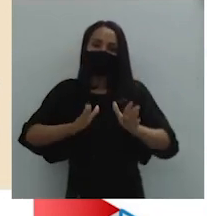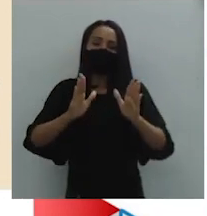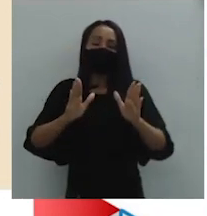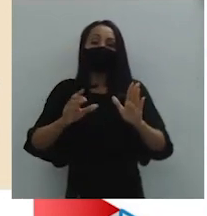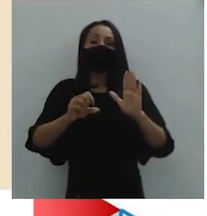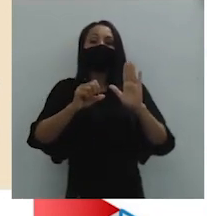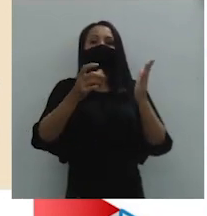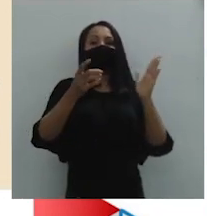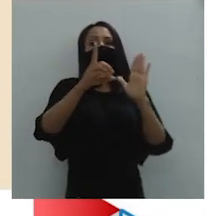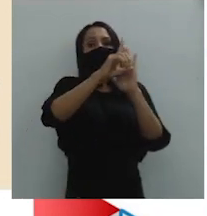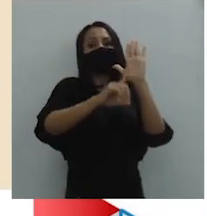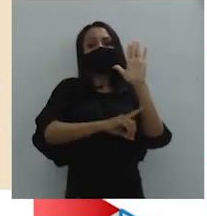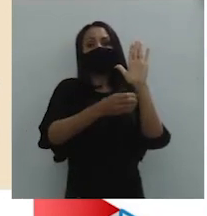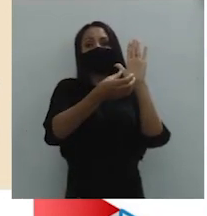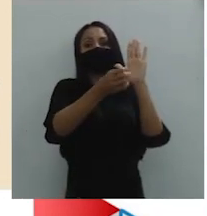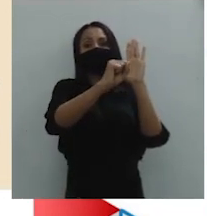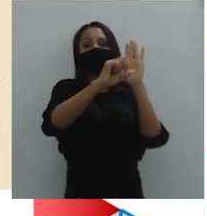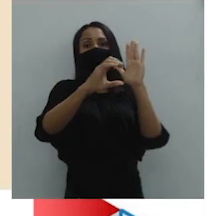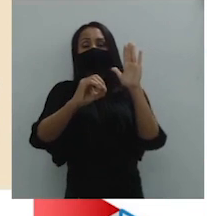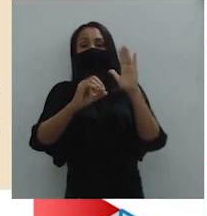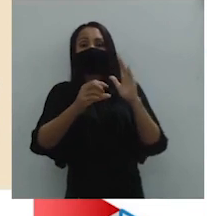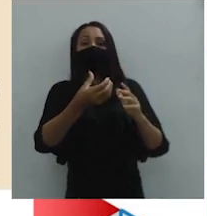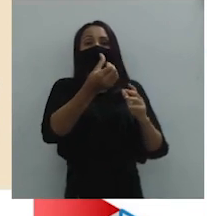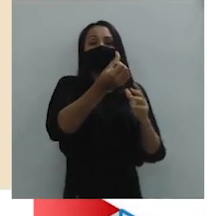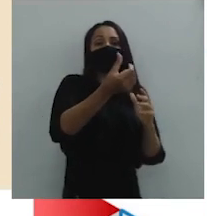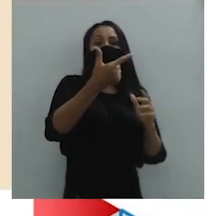80, nós tínhamos